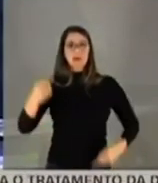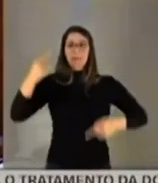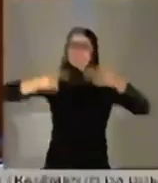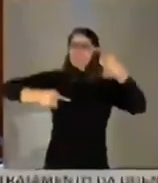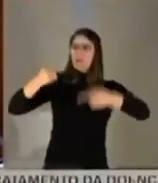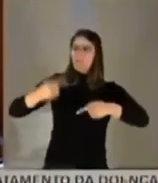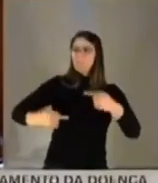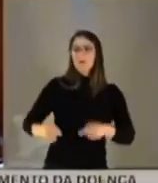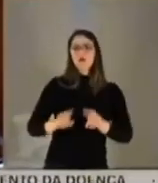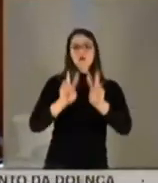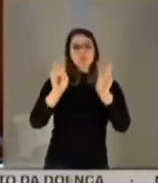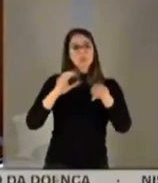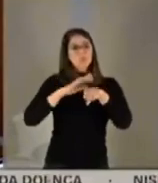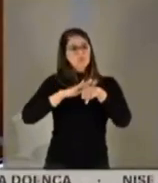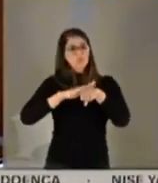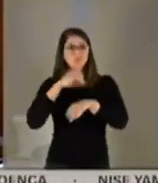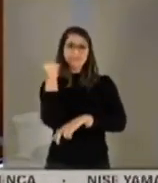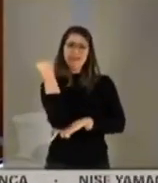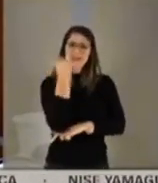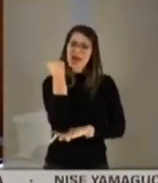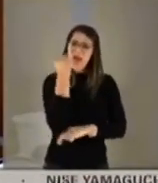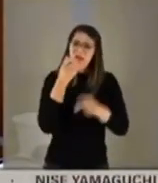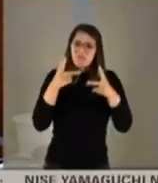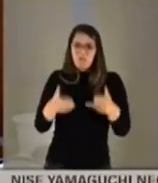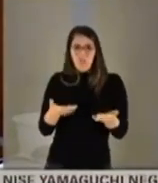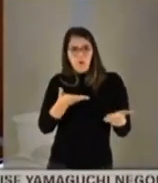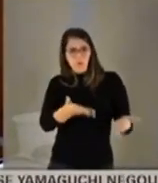dissertar a respeito de uma doença tão grave como essa,